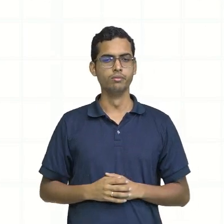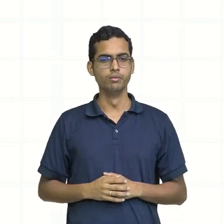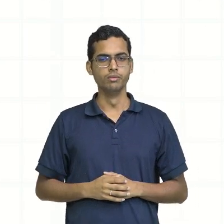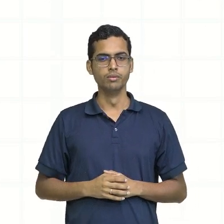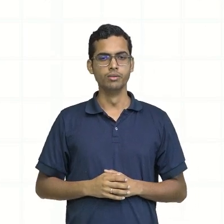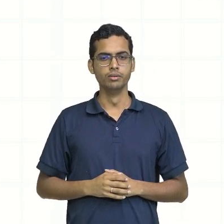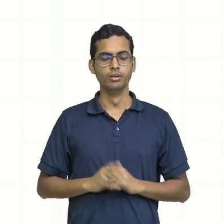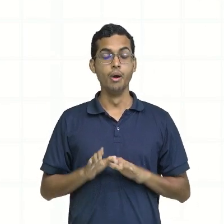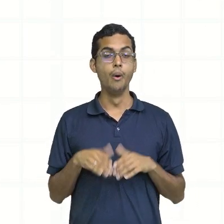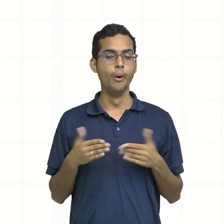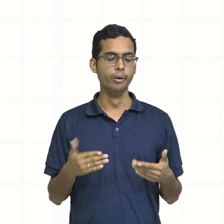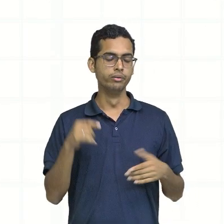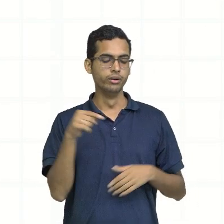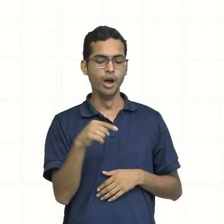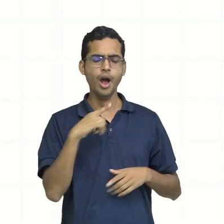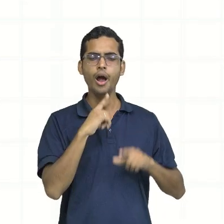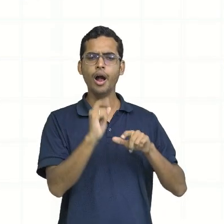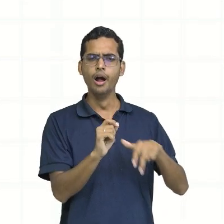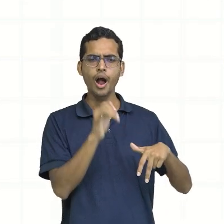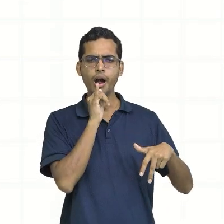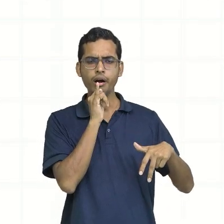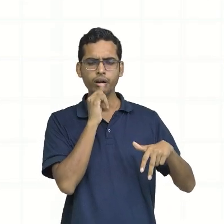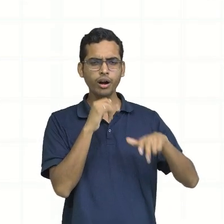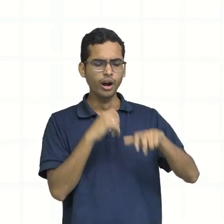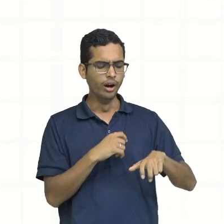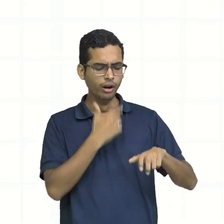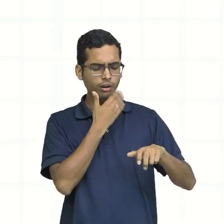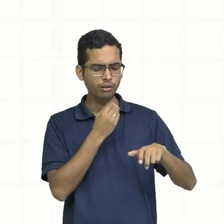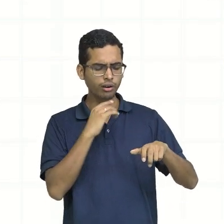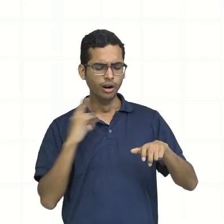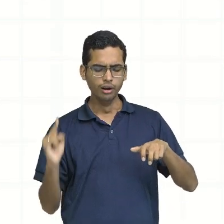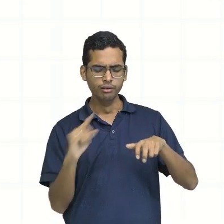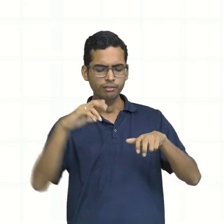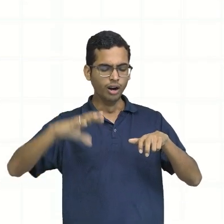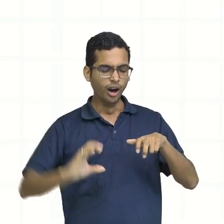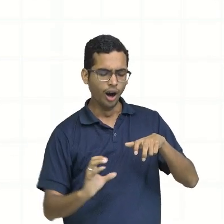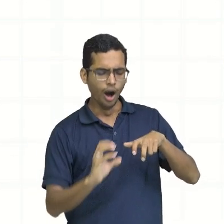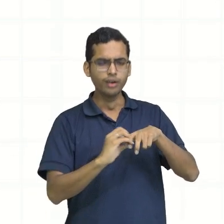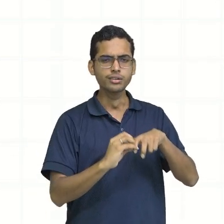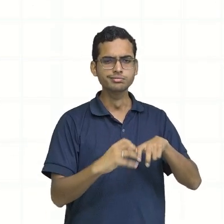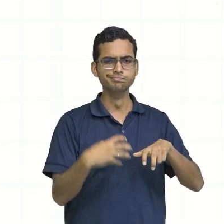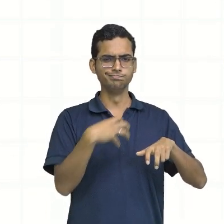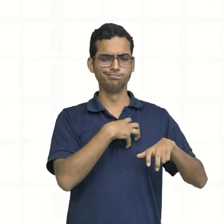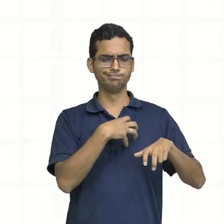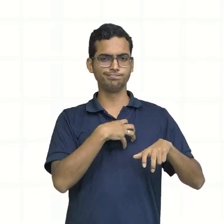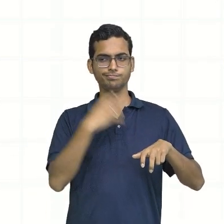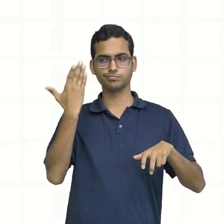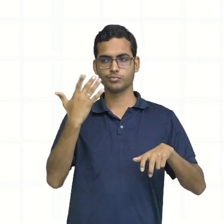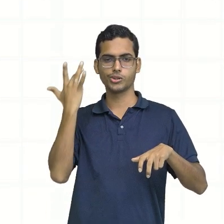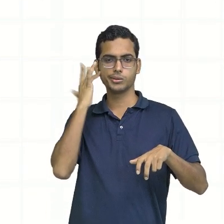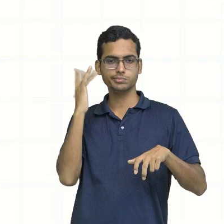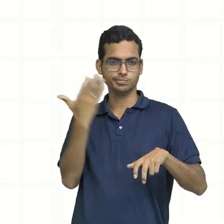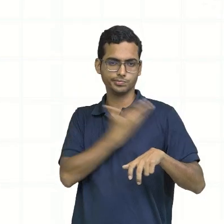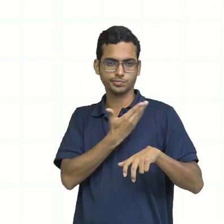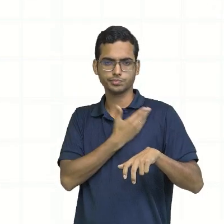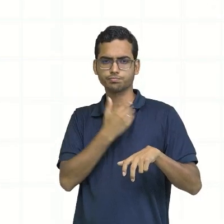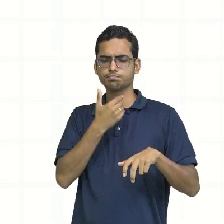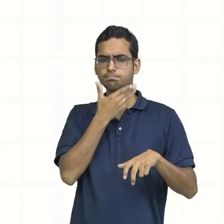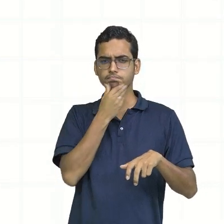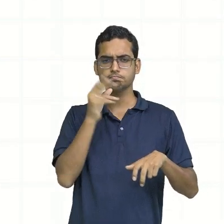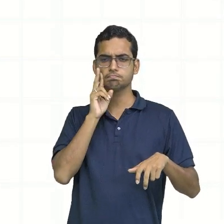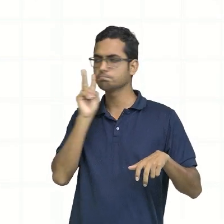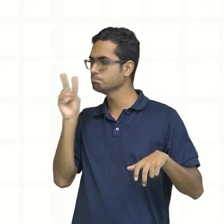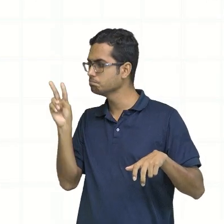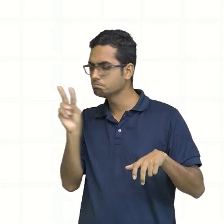é virar, tornar-se, nesse caso aqui é virar, tá? He turned around, ele virou ao redor, né? Ele girou,